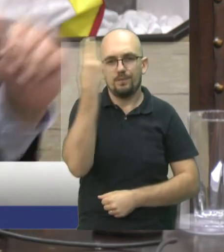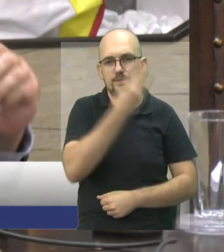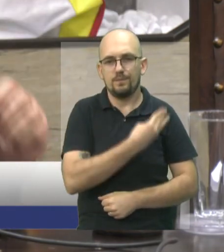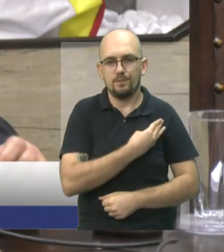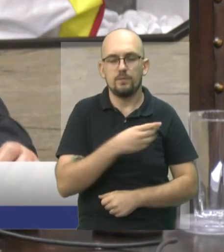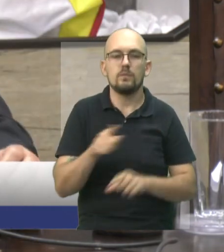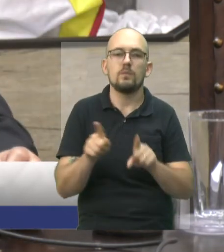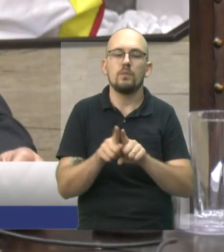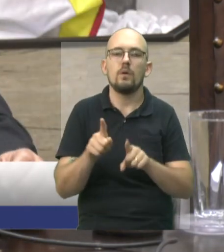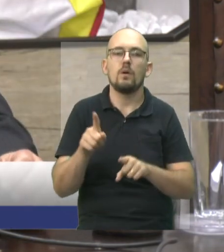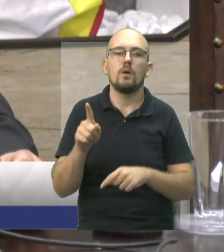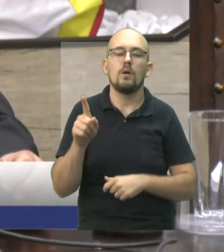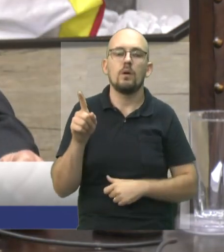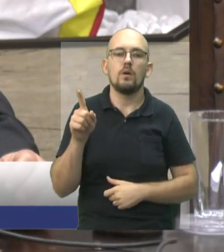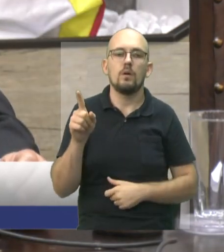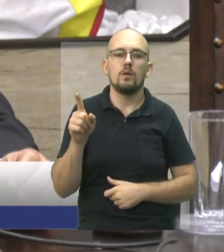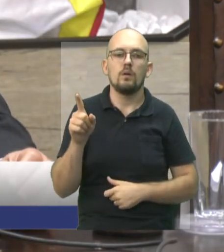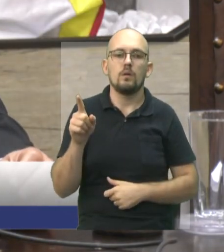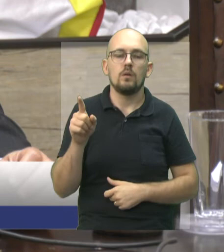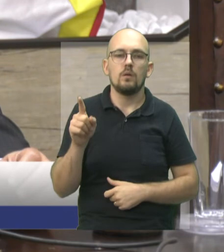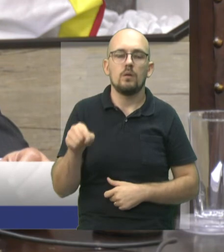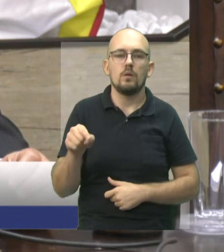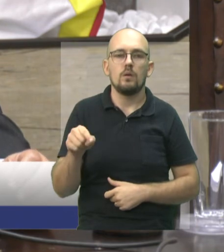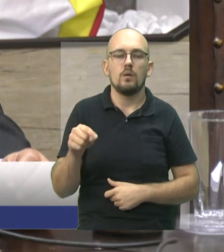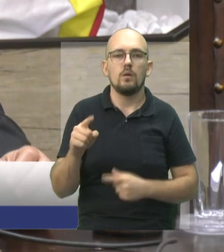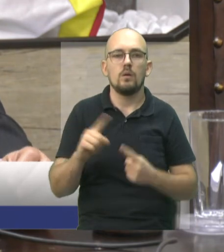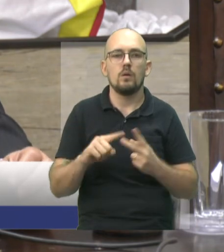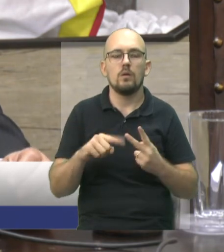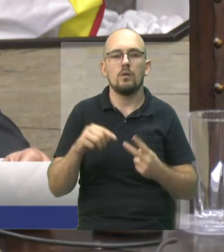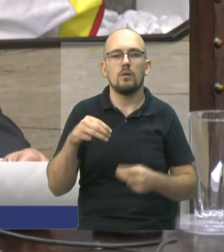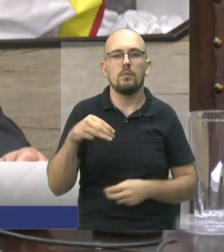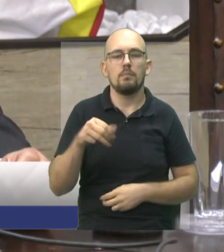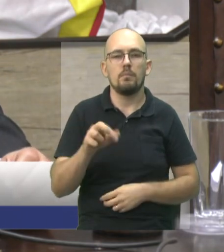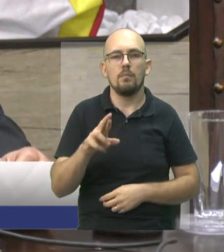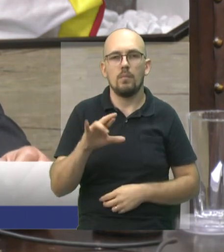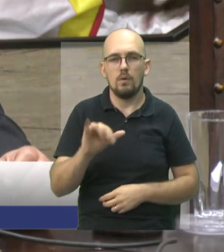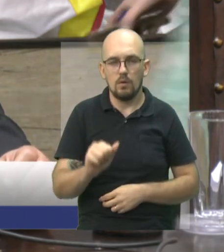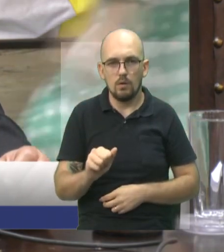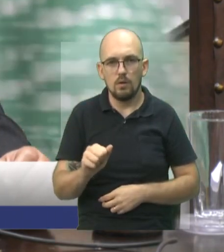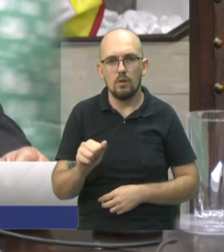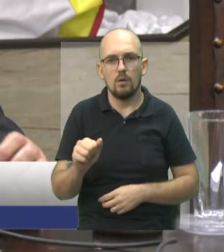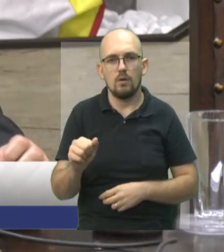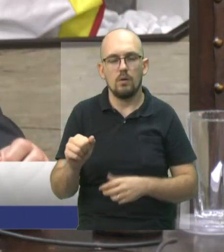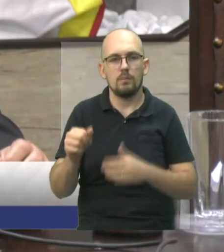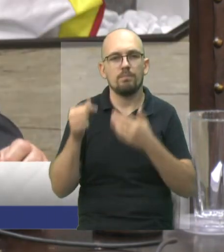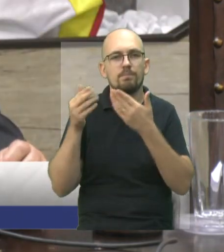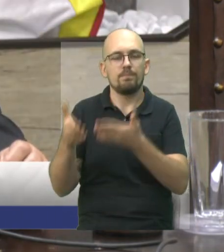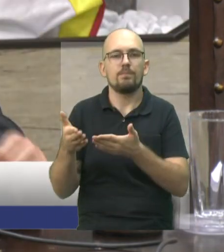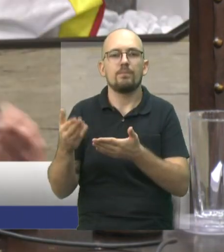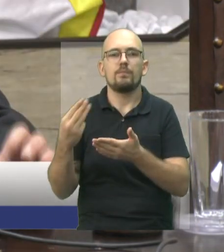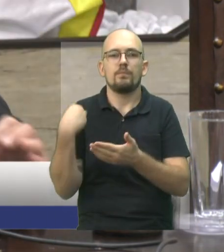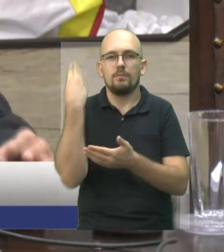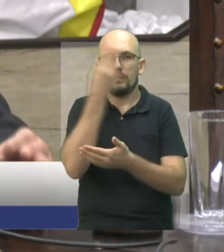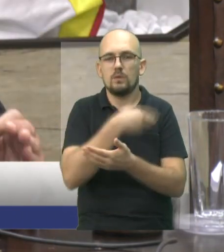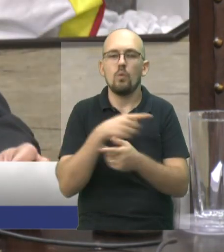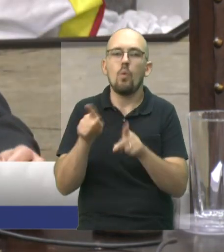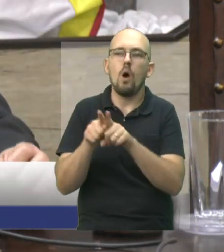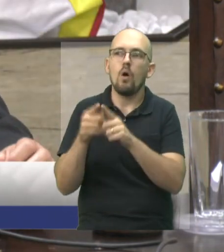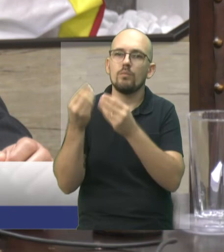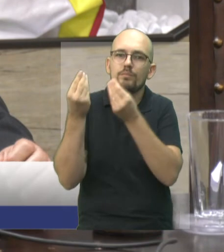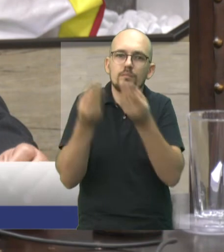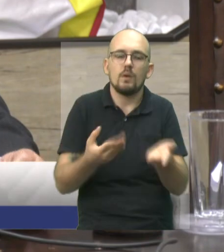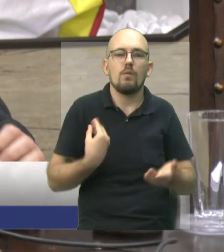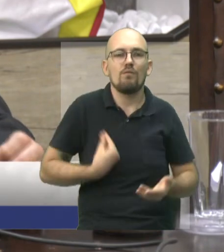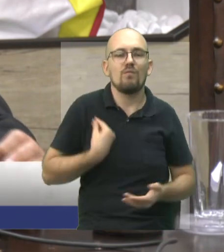a nossa padroeira, que é Maria, também Santíssima Imaculada, que ela que foi a autora da vida